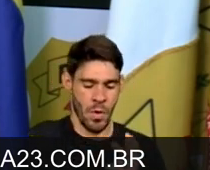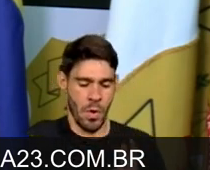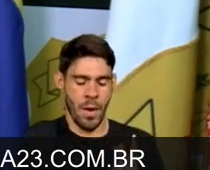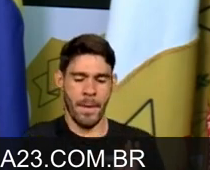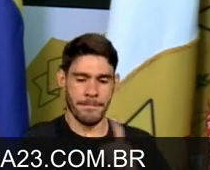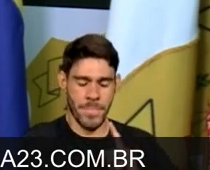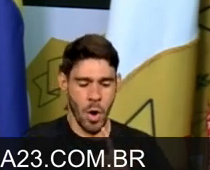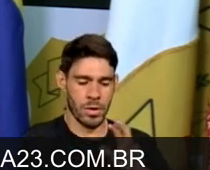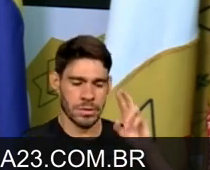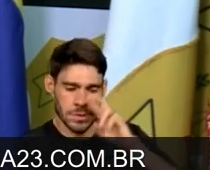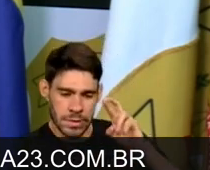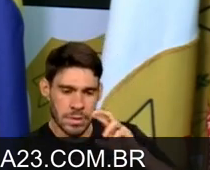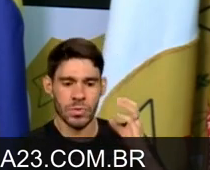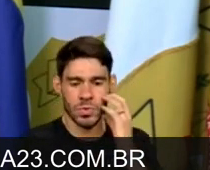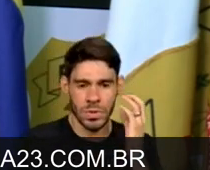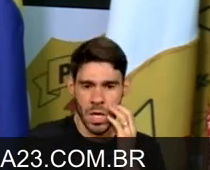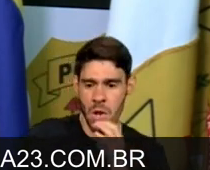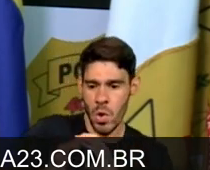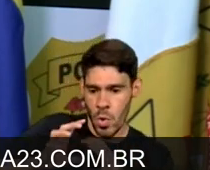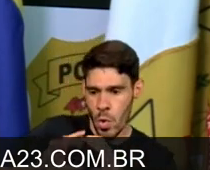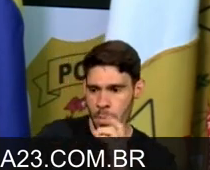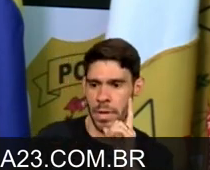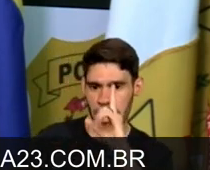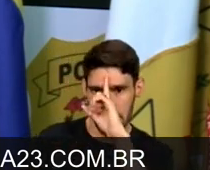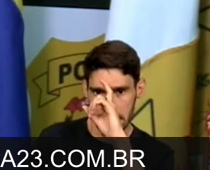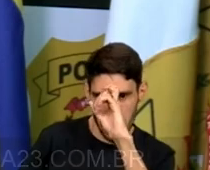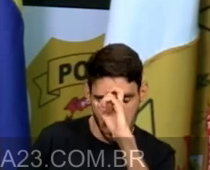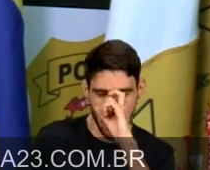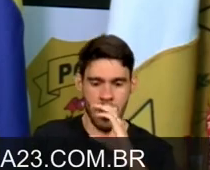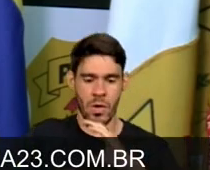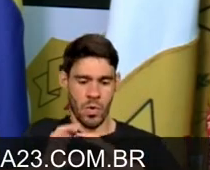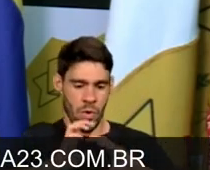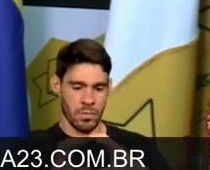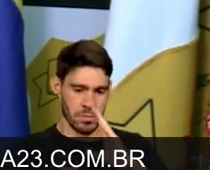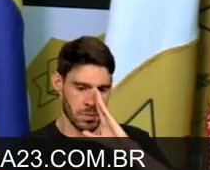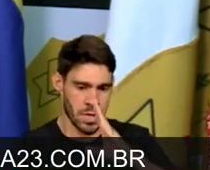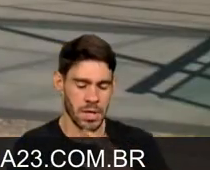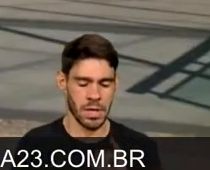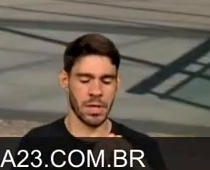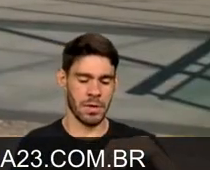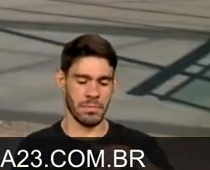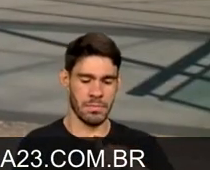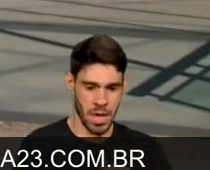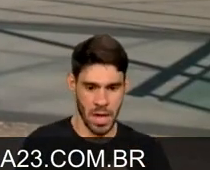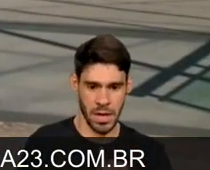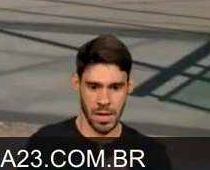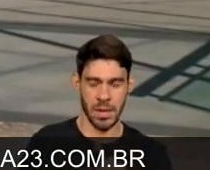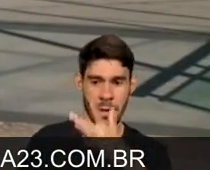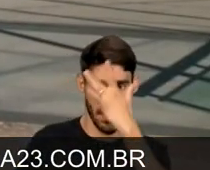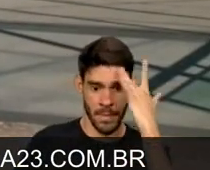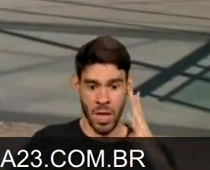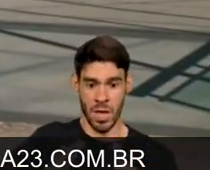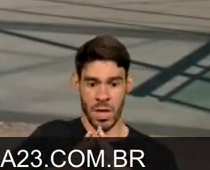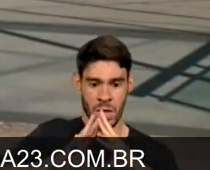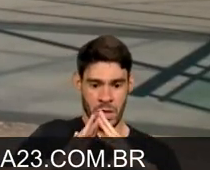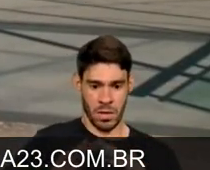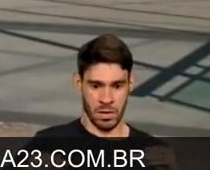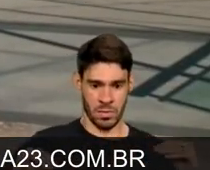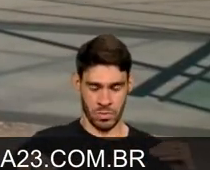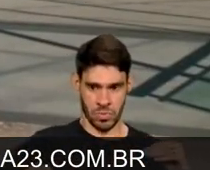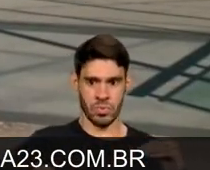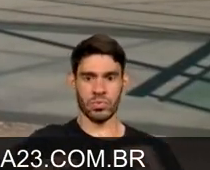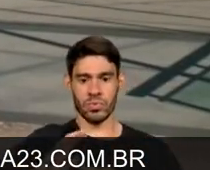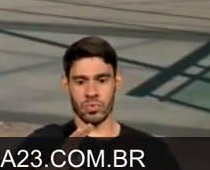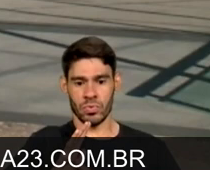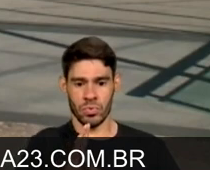dos celulares, comunicação hospitais, comunicação direta com IML. Os casos de pessoas desaparecidas aumentam a